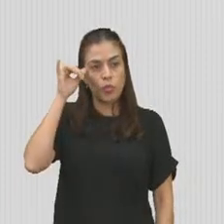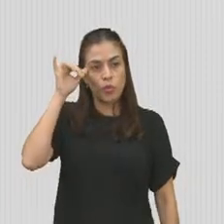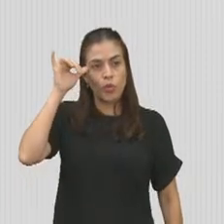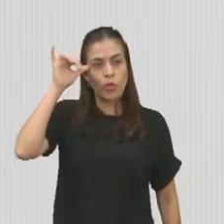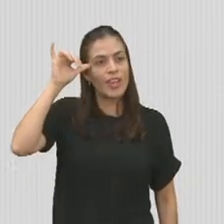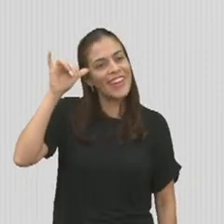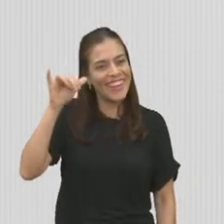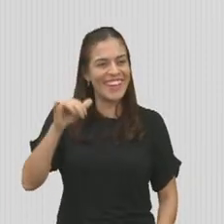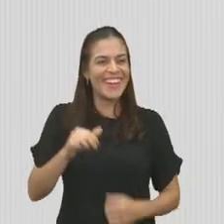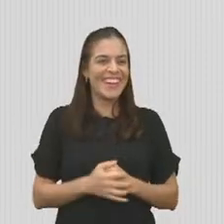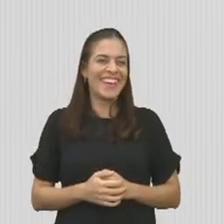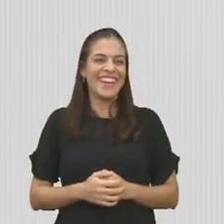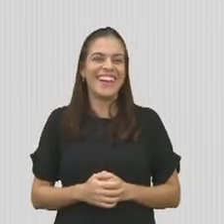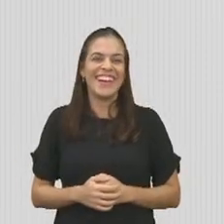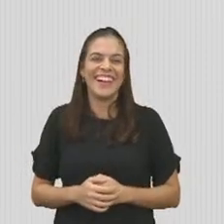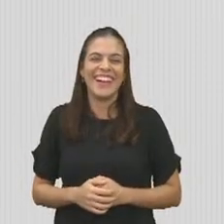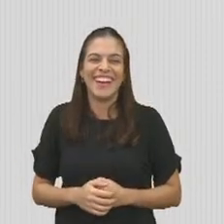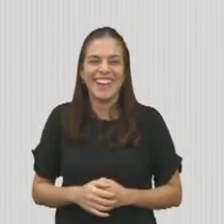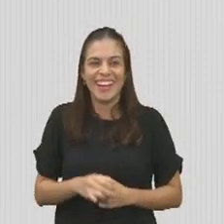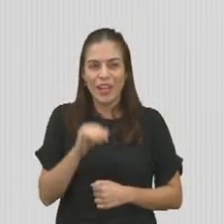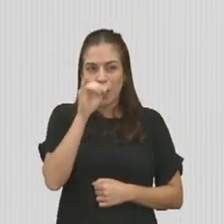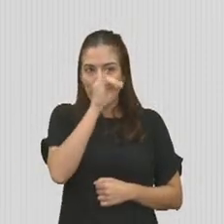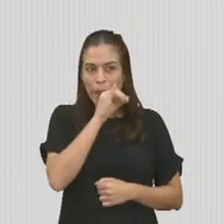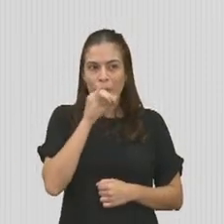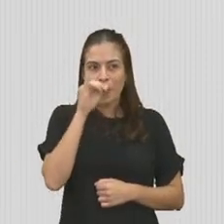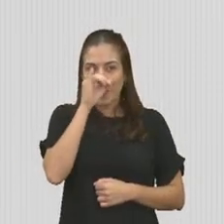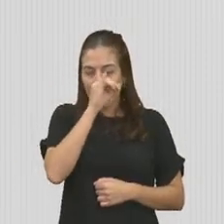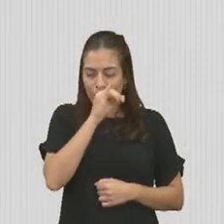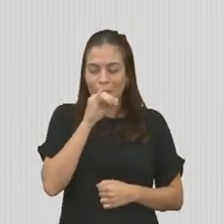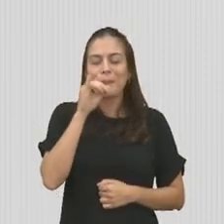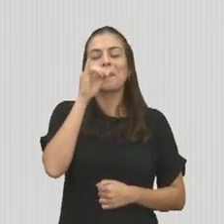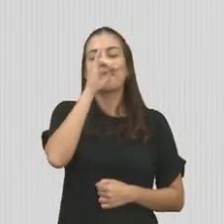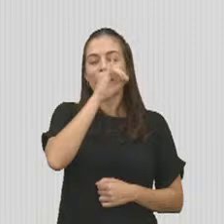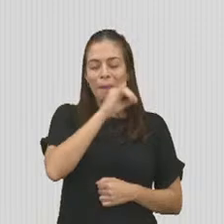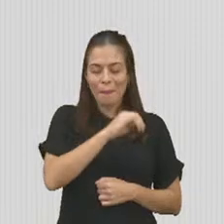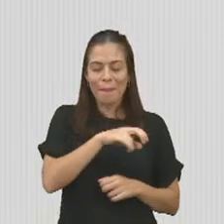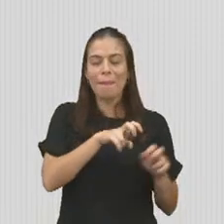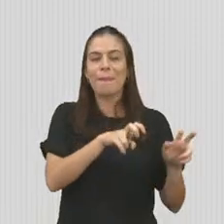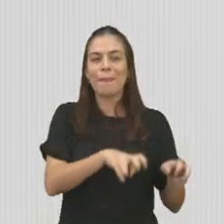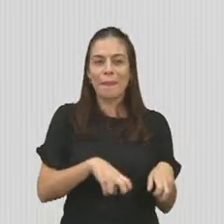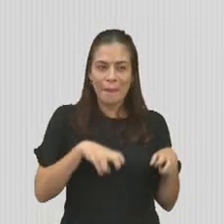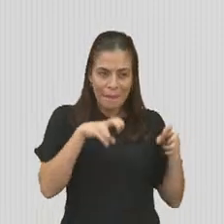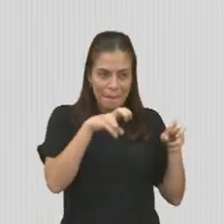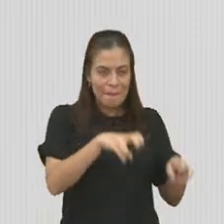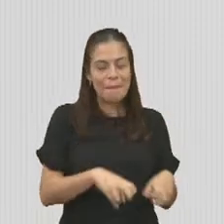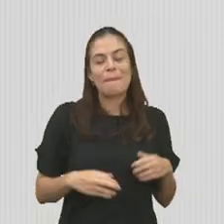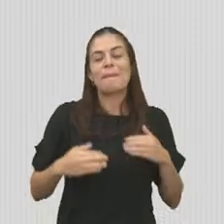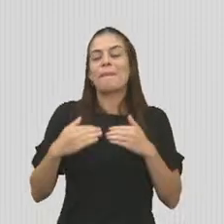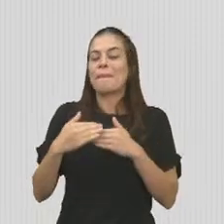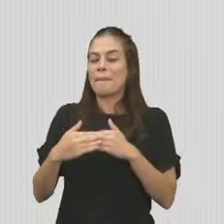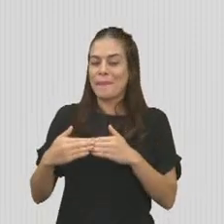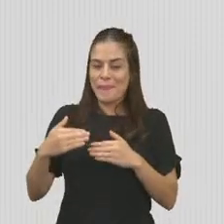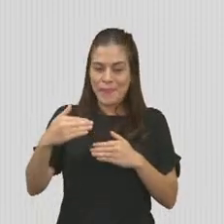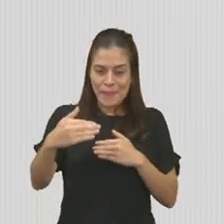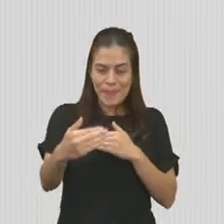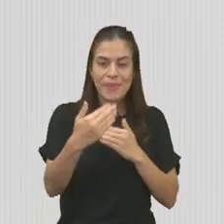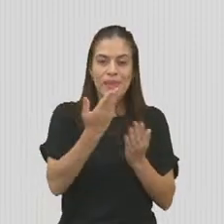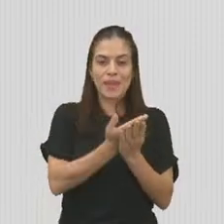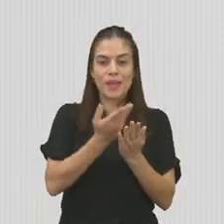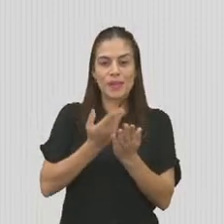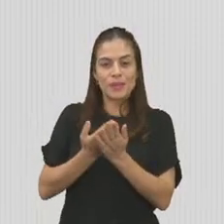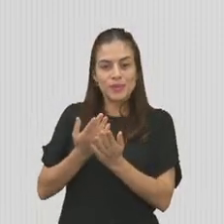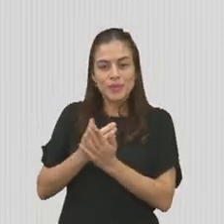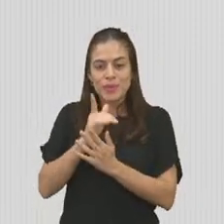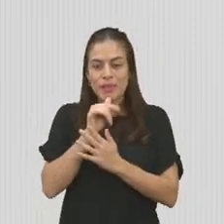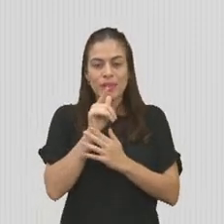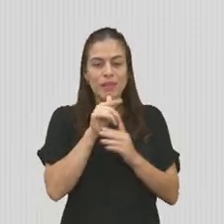de porco, para agricultura, para agrimensura, para, enfim, estudo de recursos hídricos,